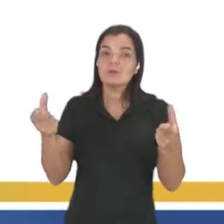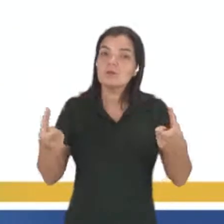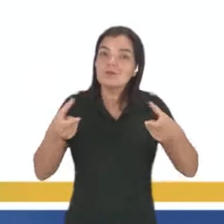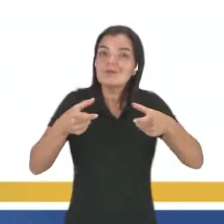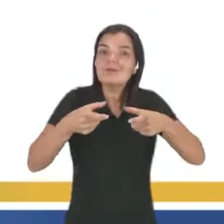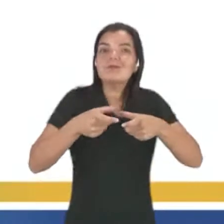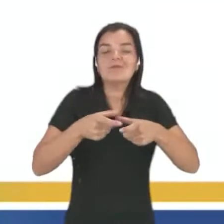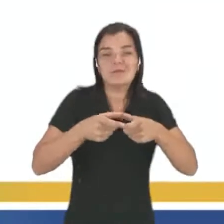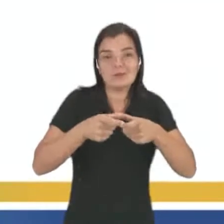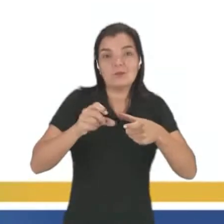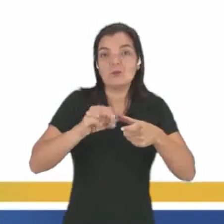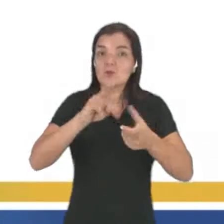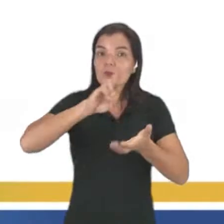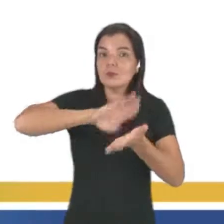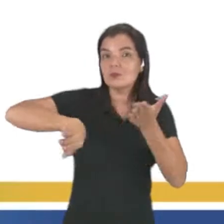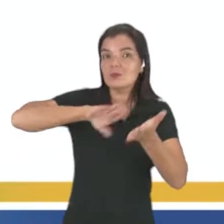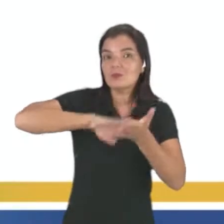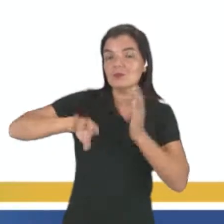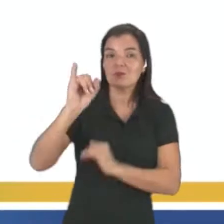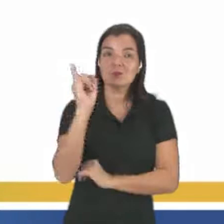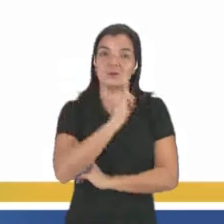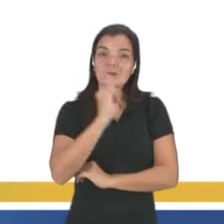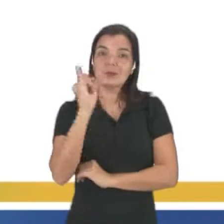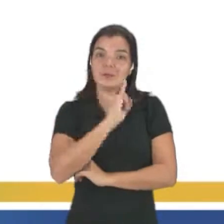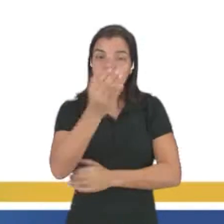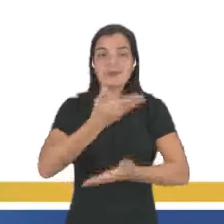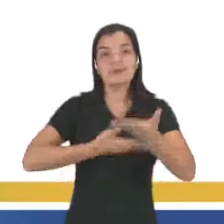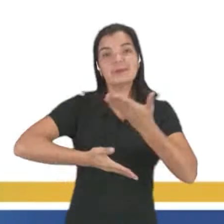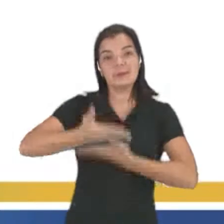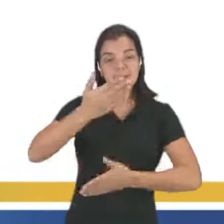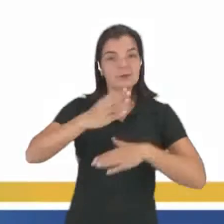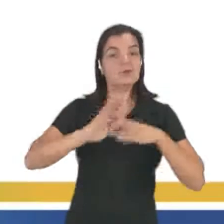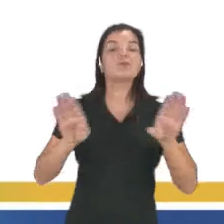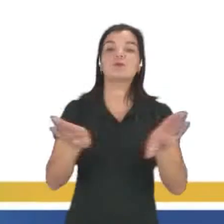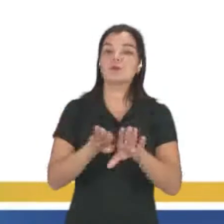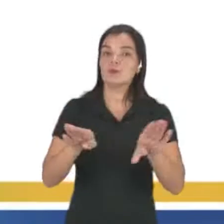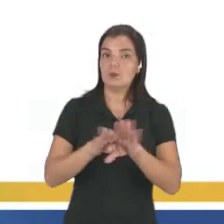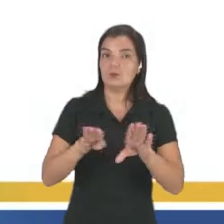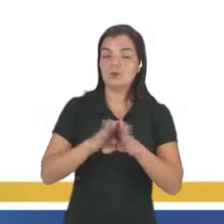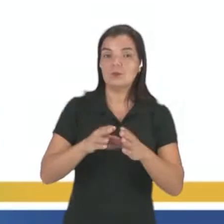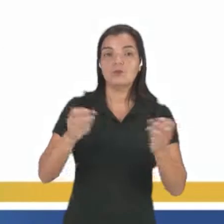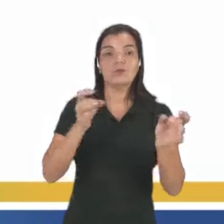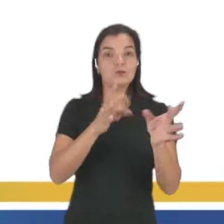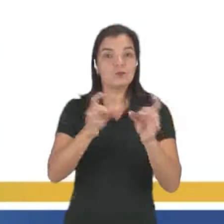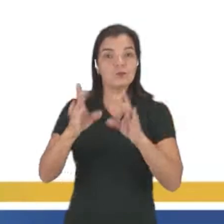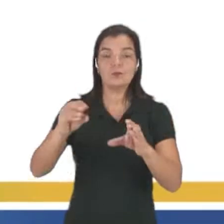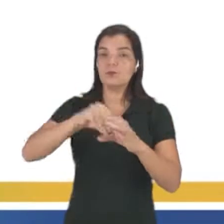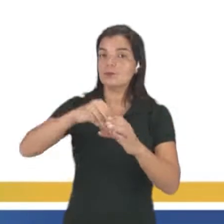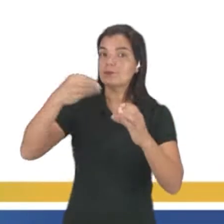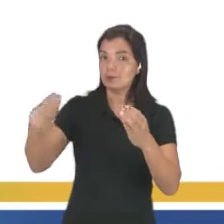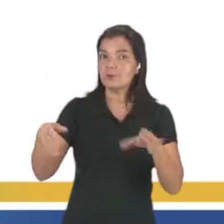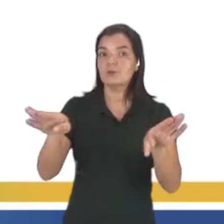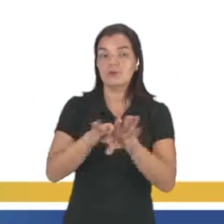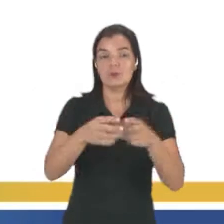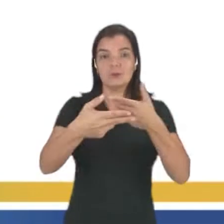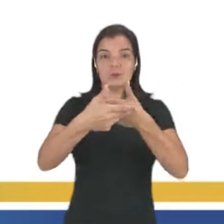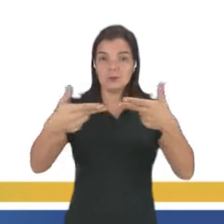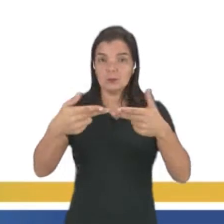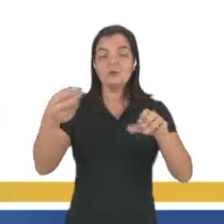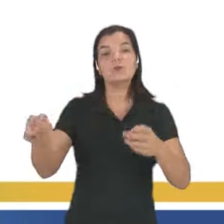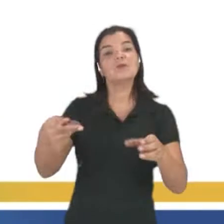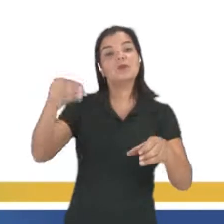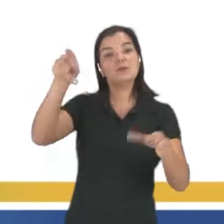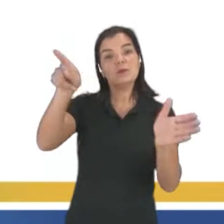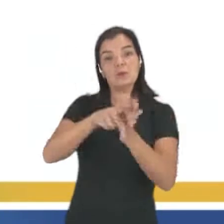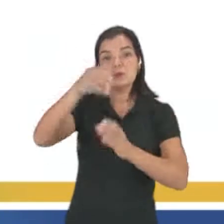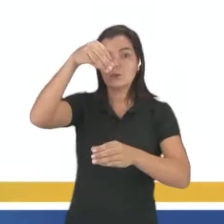diminuir ou eliminar os impostos em relação aos processos de exportação e importação de mercadoria